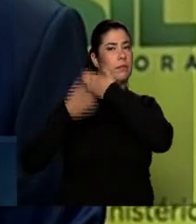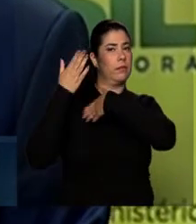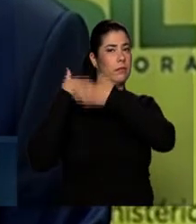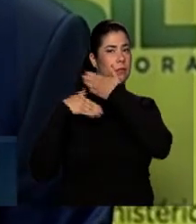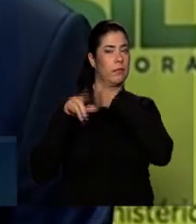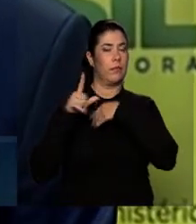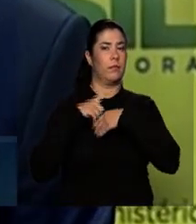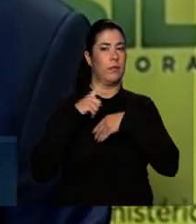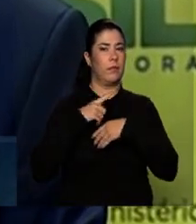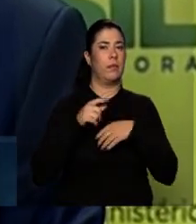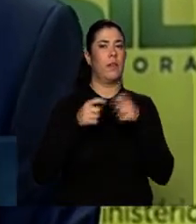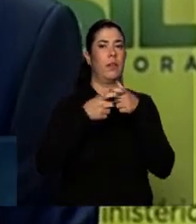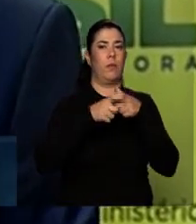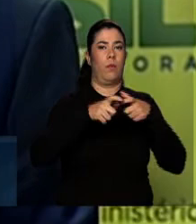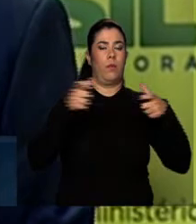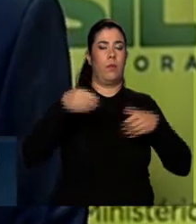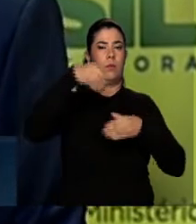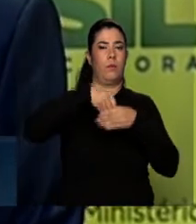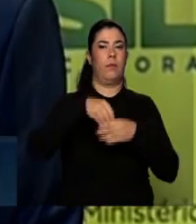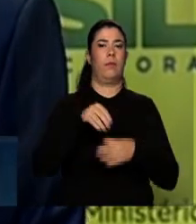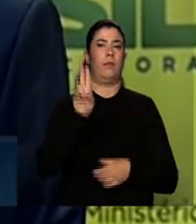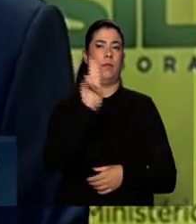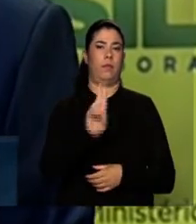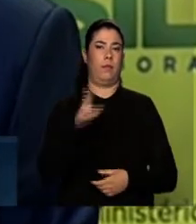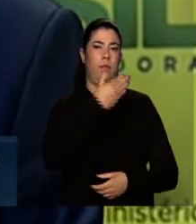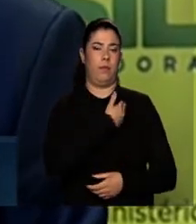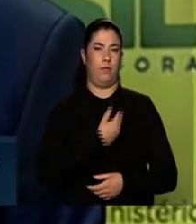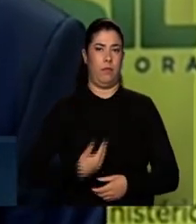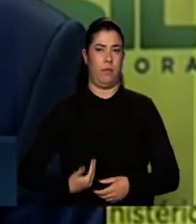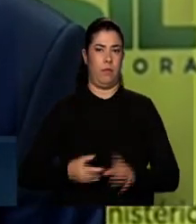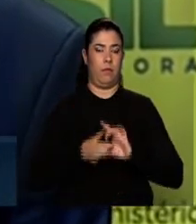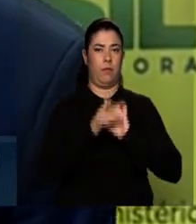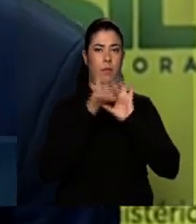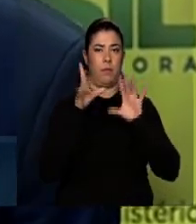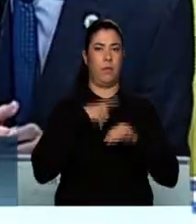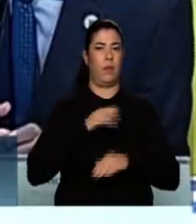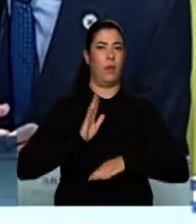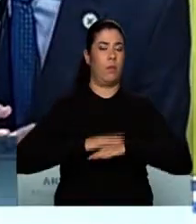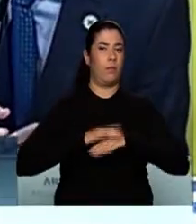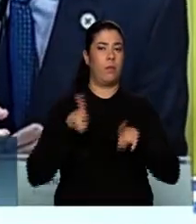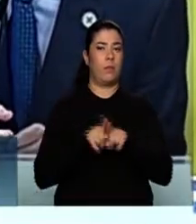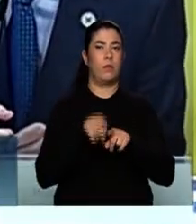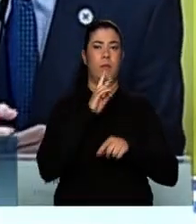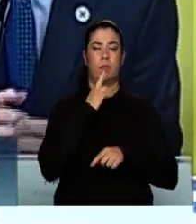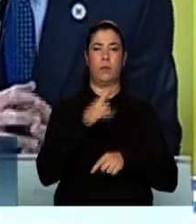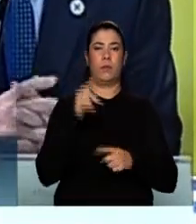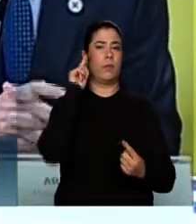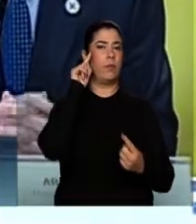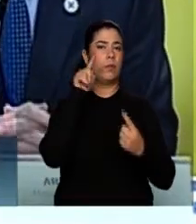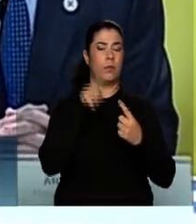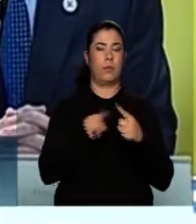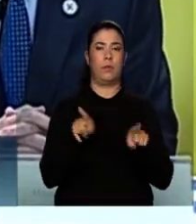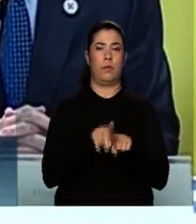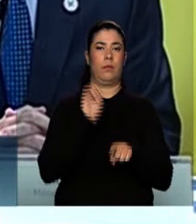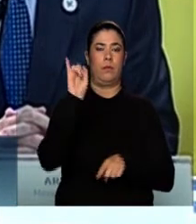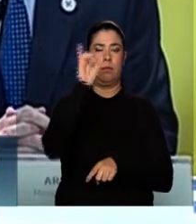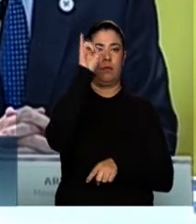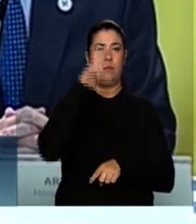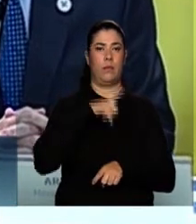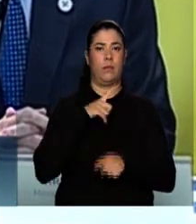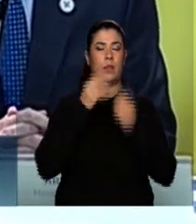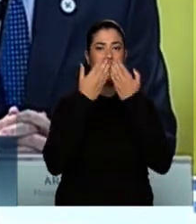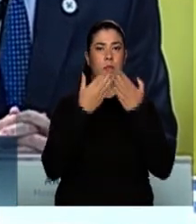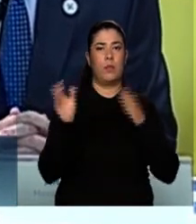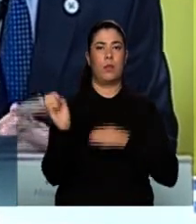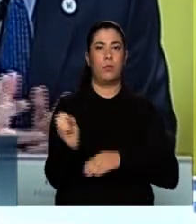da expansão nas universidades públicas, naturalmente, que têm autonomia e responderam de maneira muito objetiva, muito importante, mas a